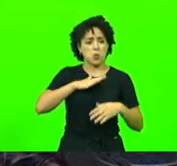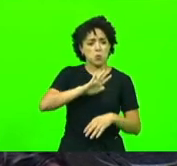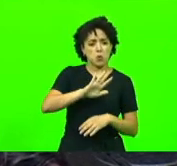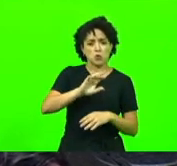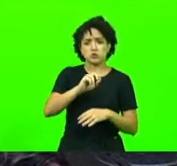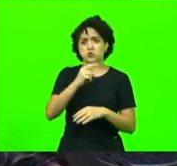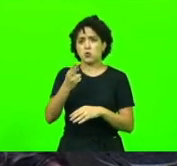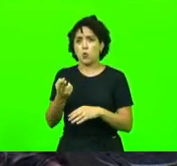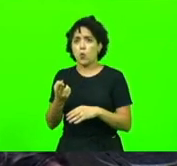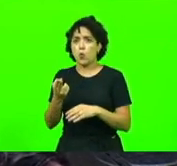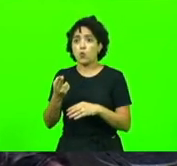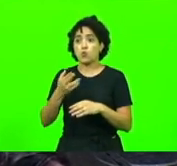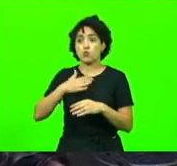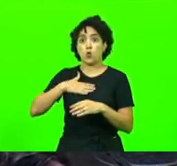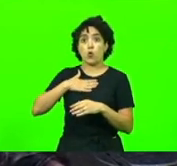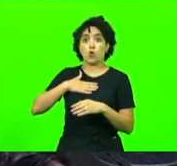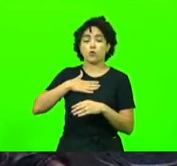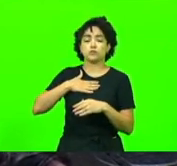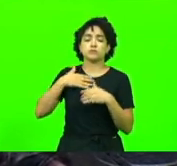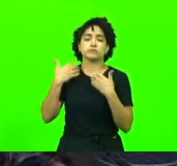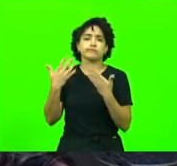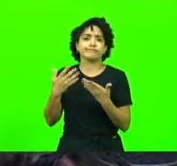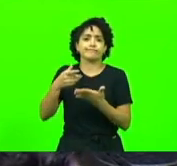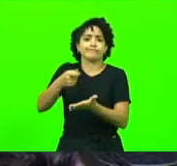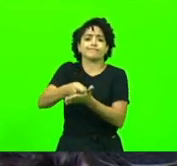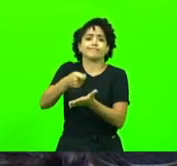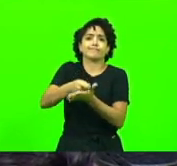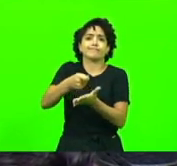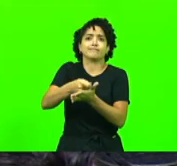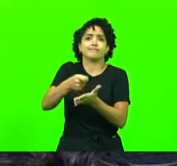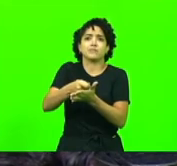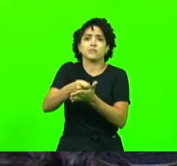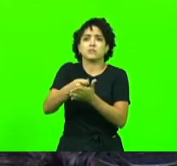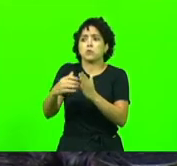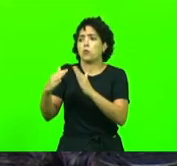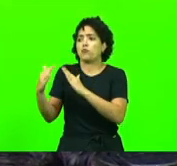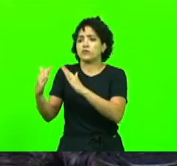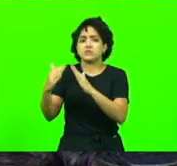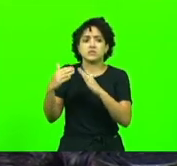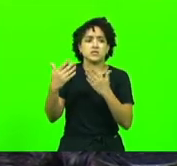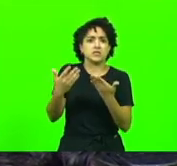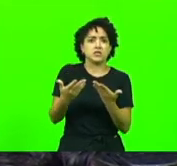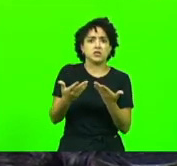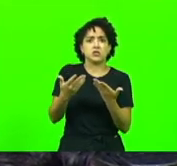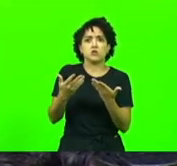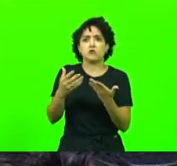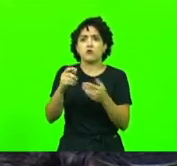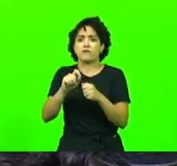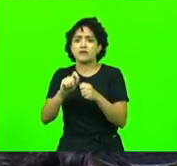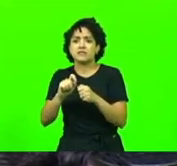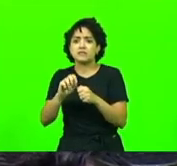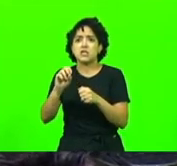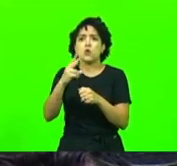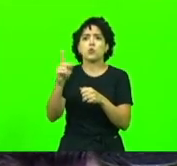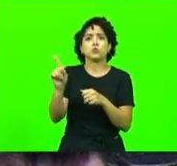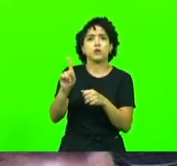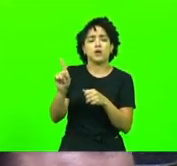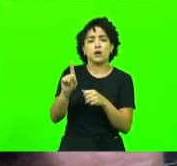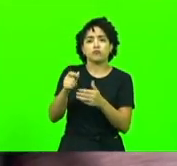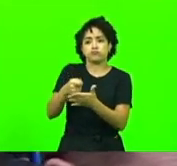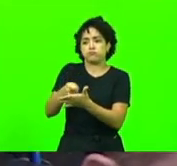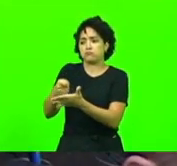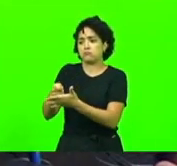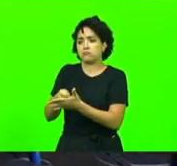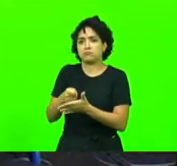gostam excessivamente de algo, e aí querem obrigar o seu vizinho a fazer ou deixar de fazer algo. Não se limitam a tomar